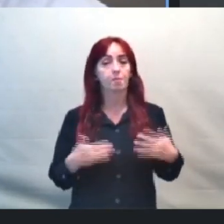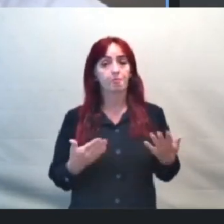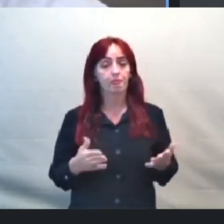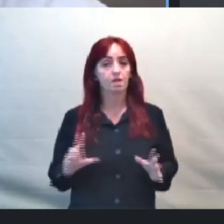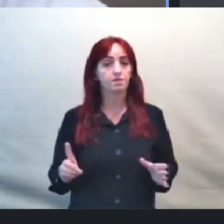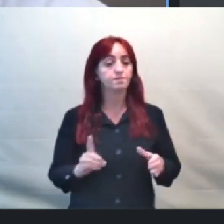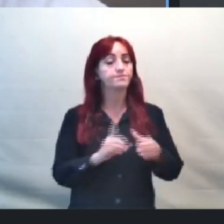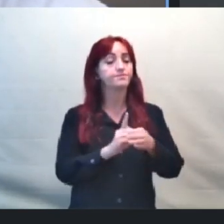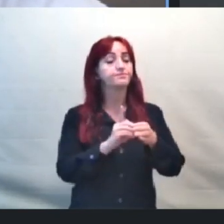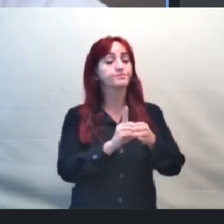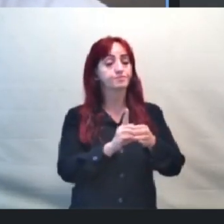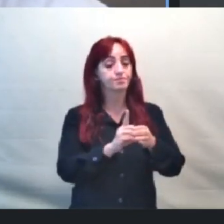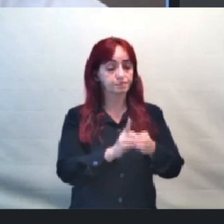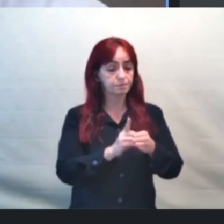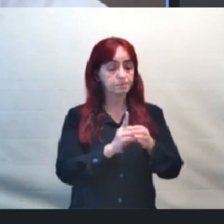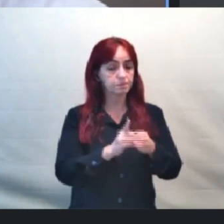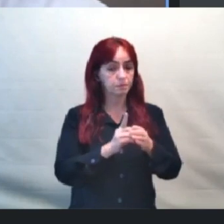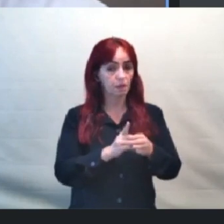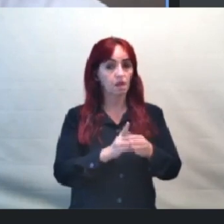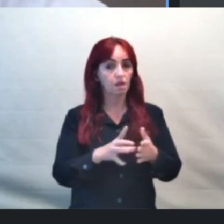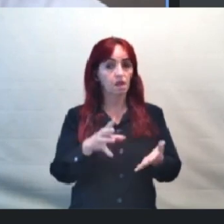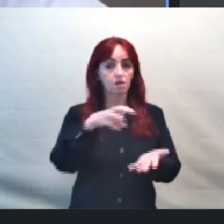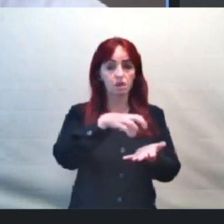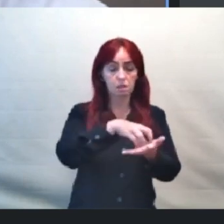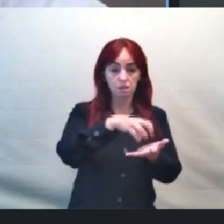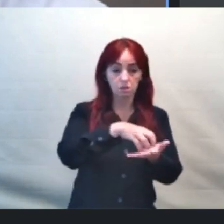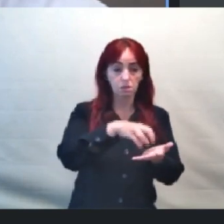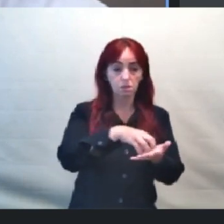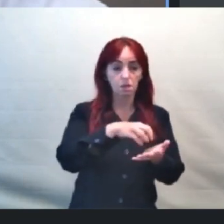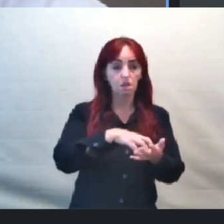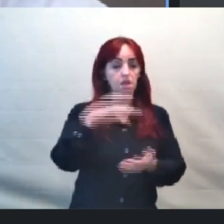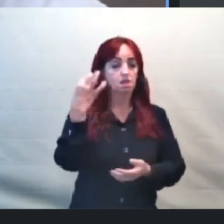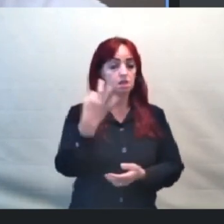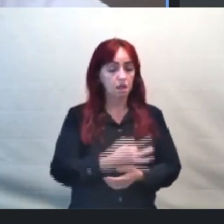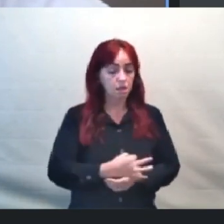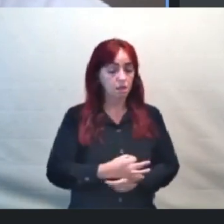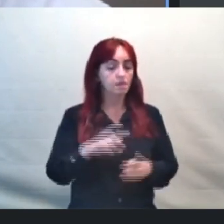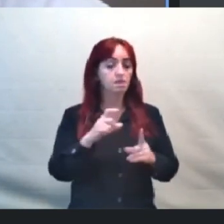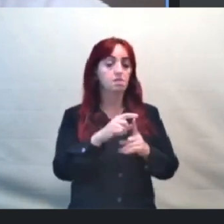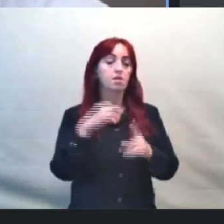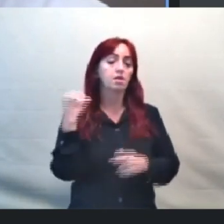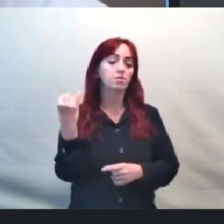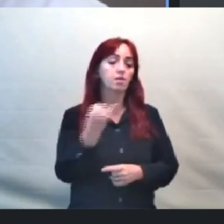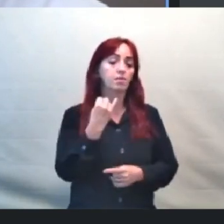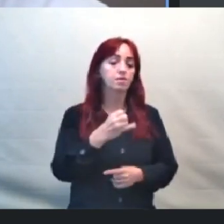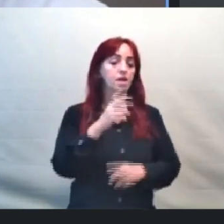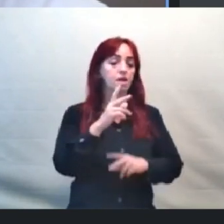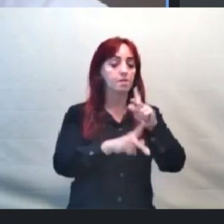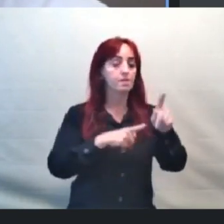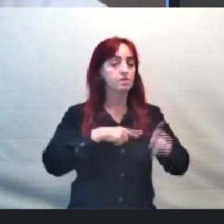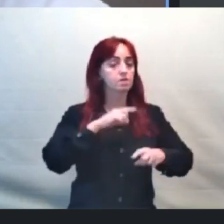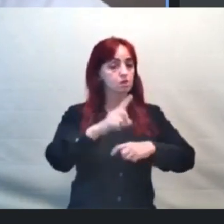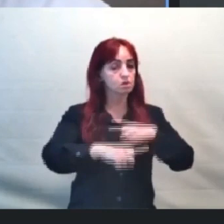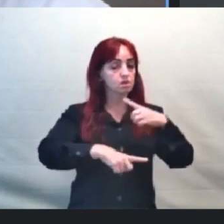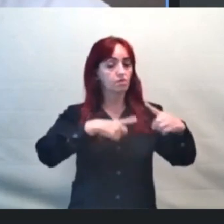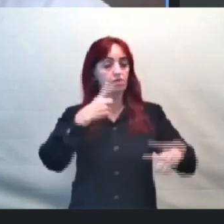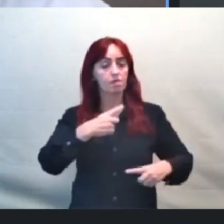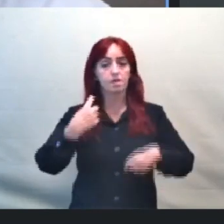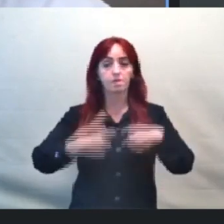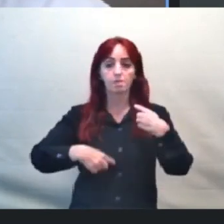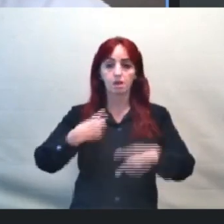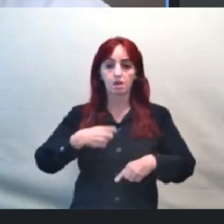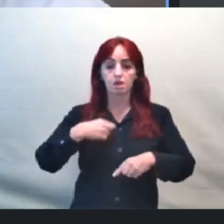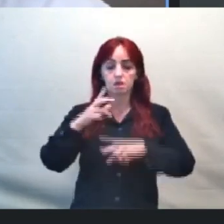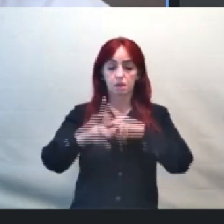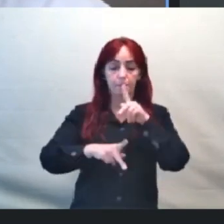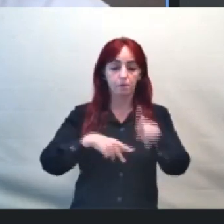a transversalidade, a intersetorialidade, certamente são as palavras-chave para o sucesso no desenvolvimento dessas políticas públicas. É um problema